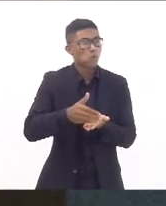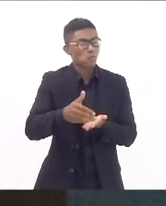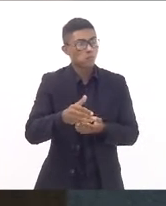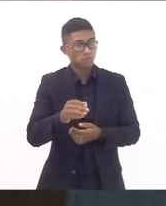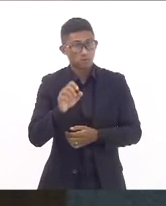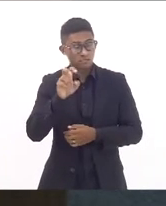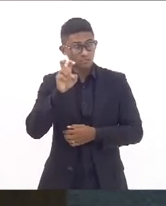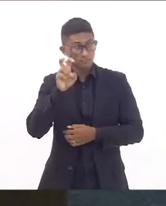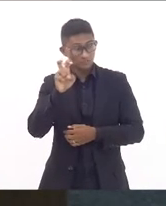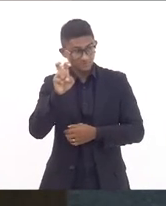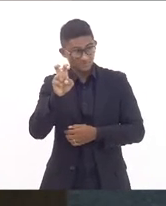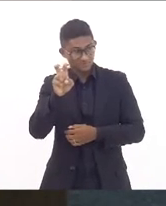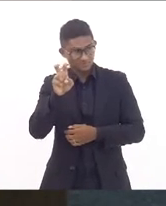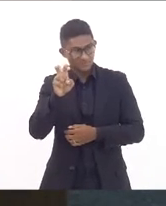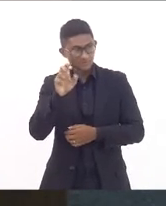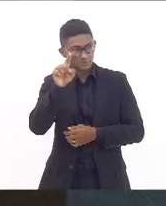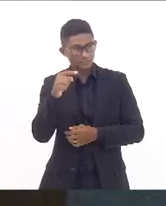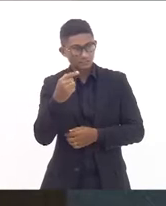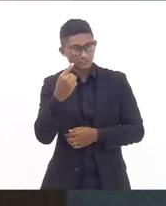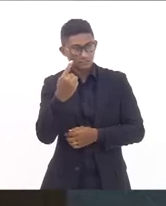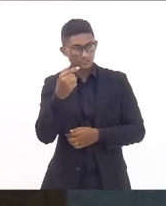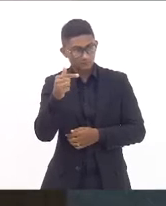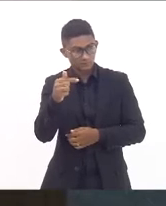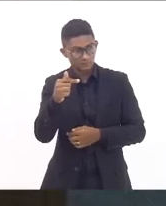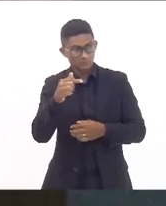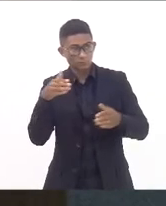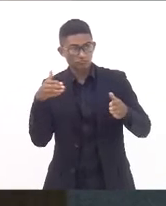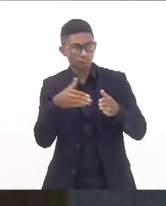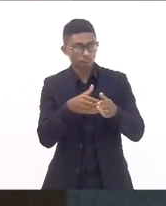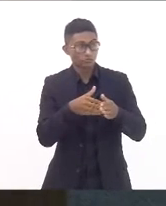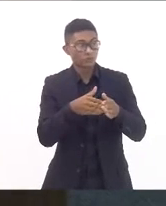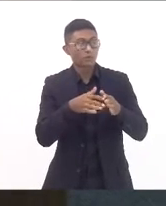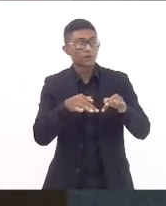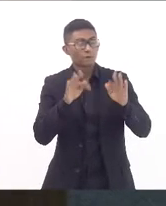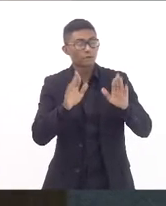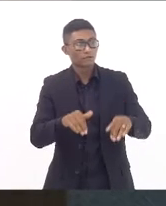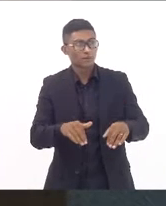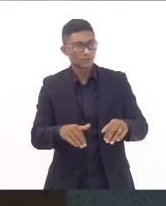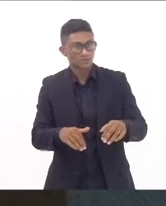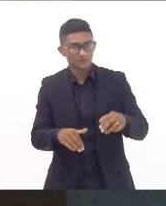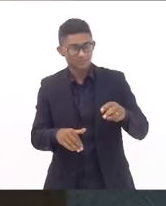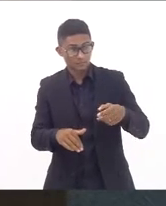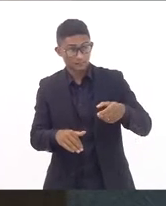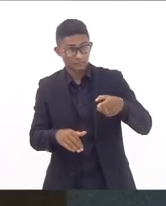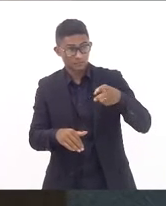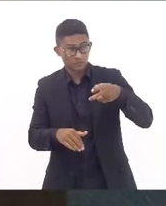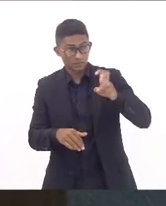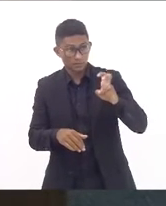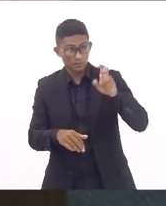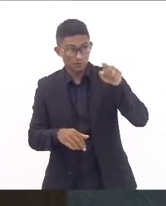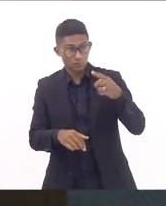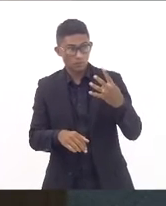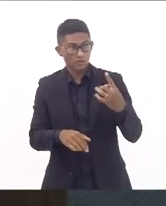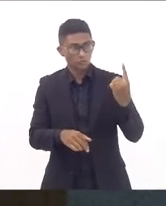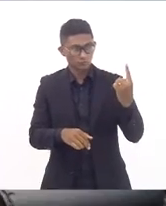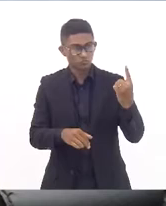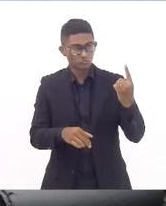18 minutos, encerrou-se às 17 horas e 41 minutos.